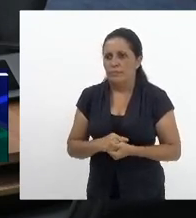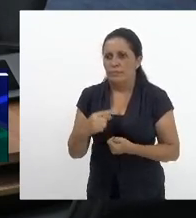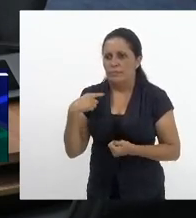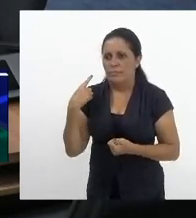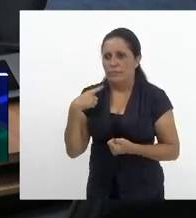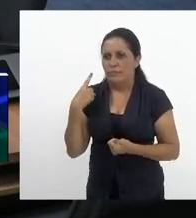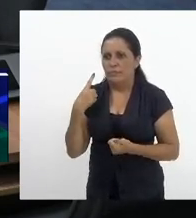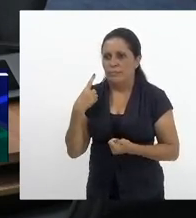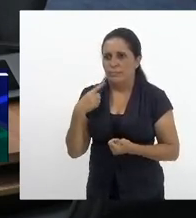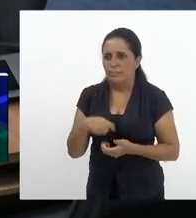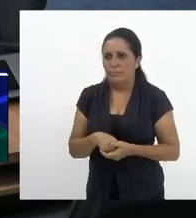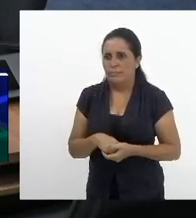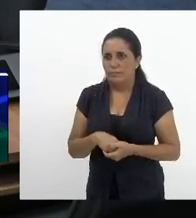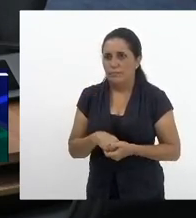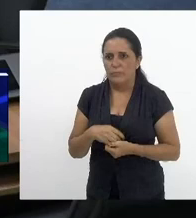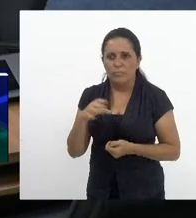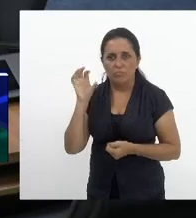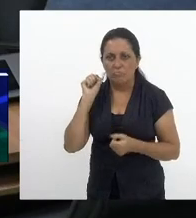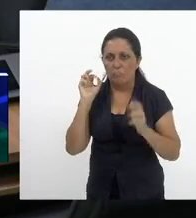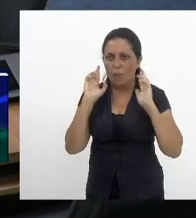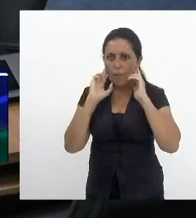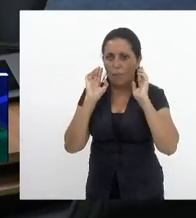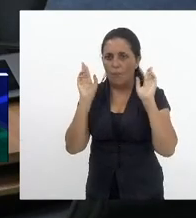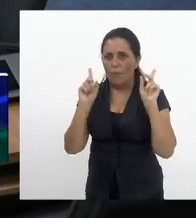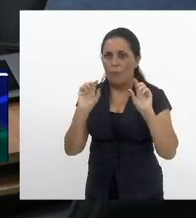Deputada, nós não estamos lhe ouvindo.